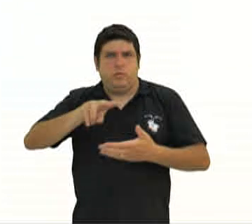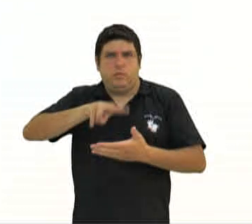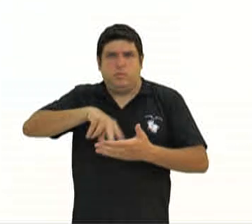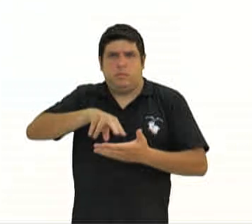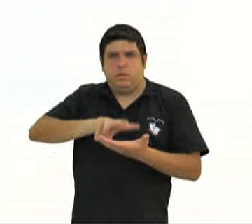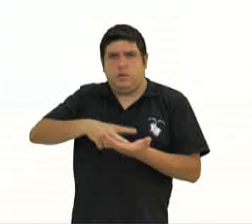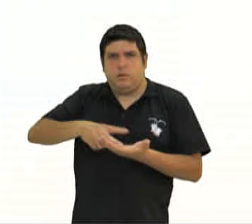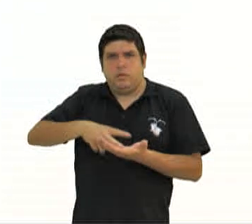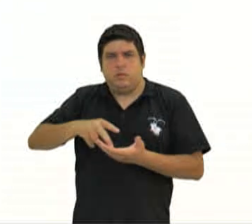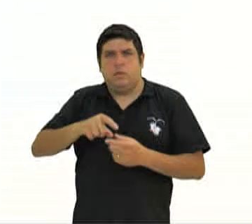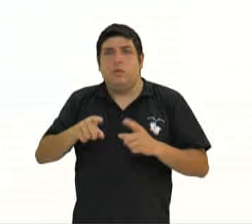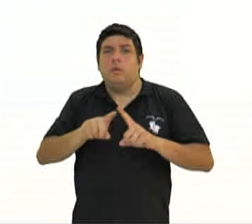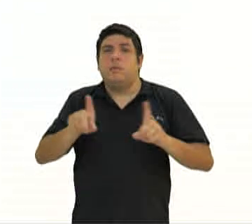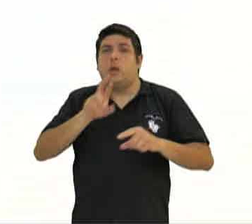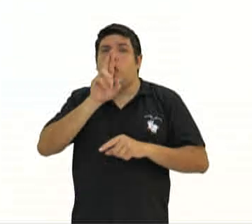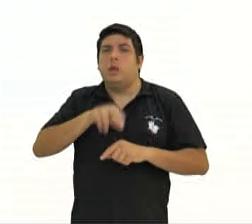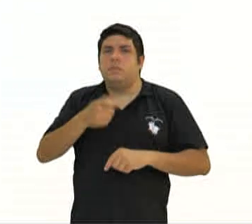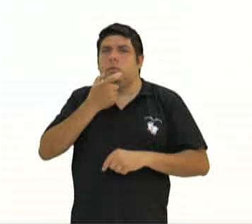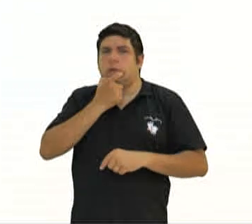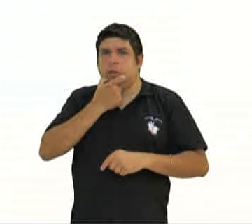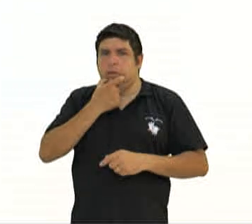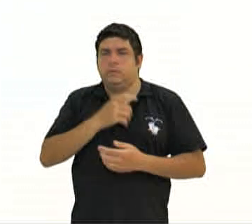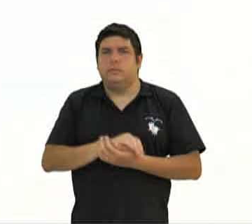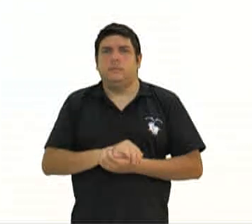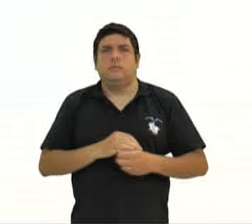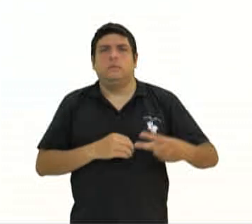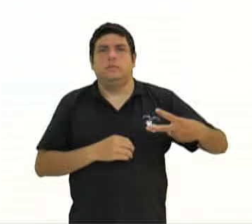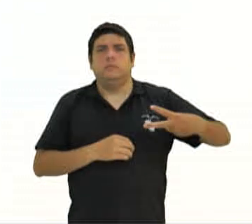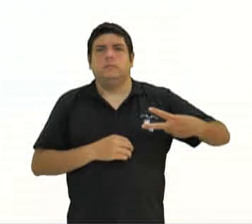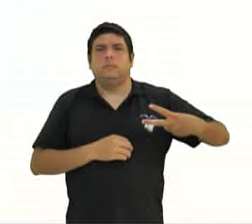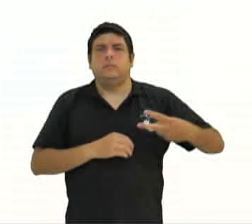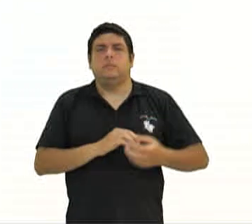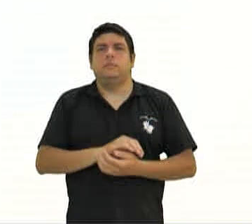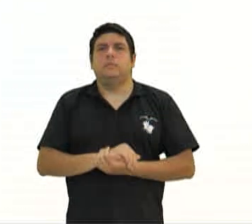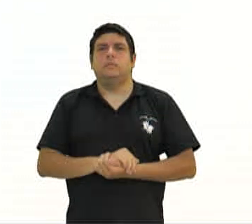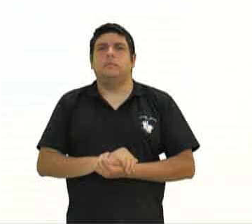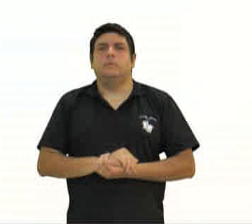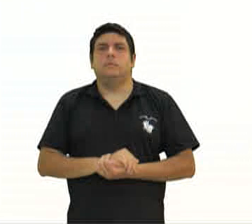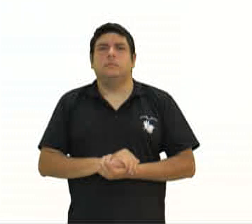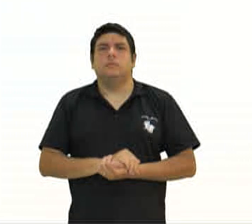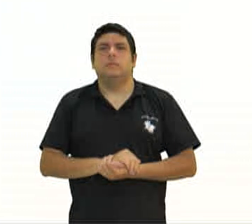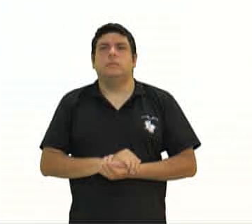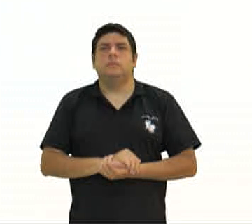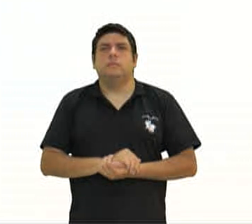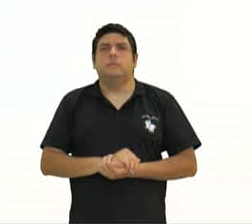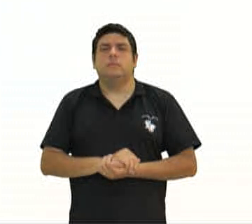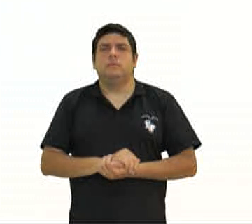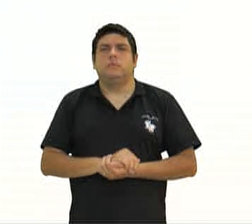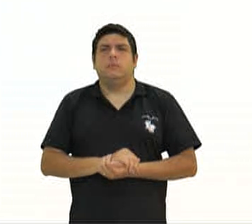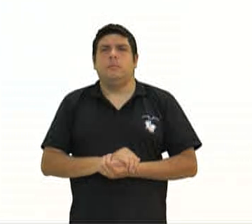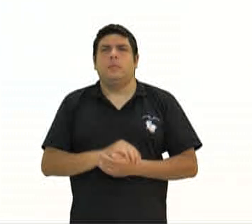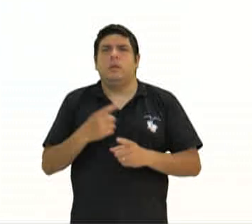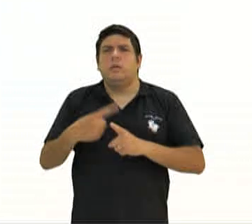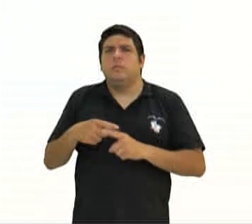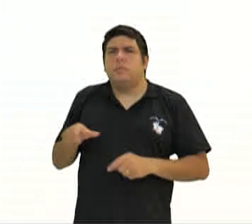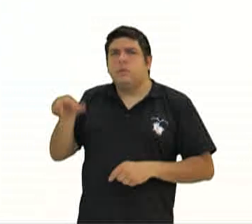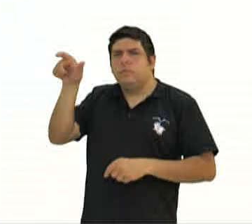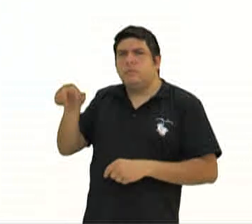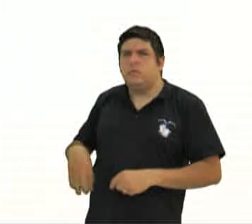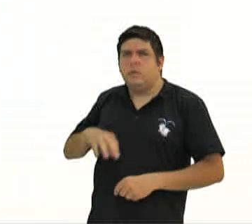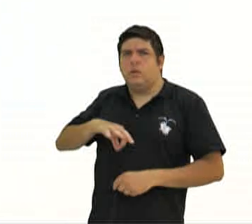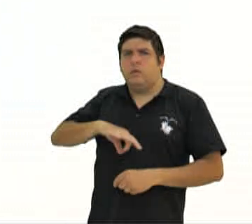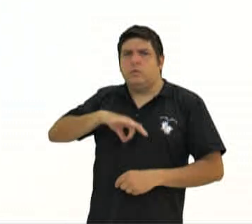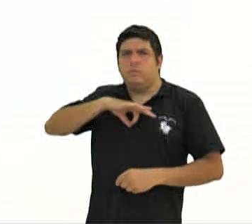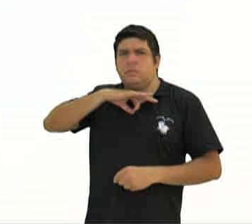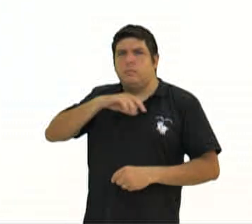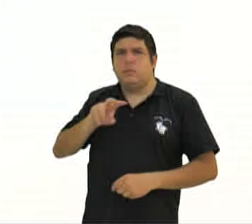mas eu quero a resposta em inglês. And number 2. Why was he sentenced to death? Por que ele, no caso o padre ali,